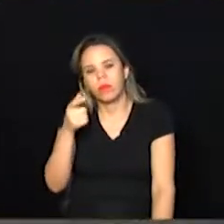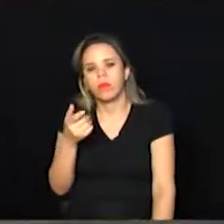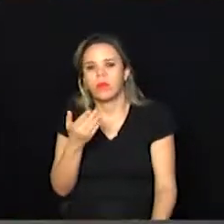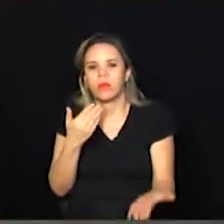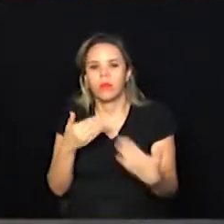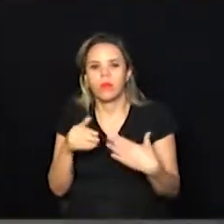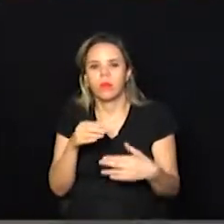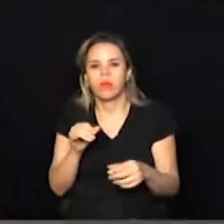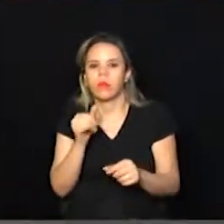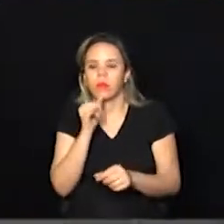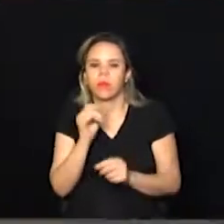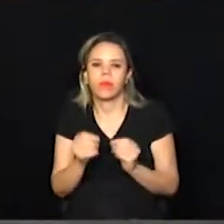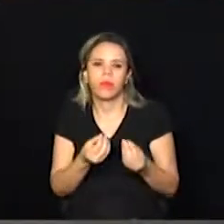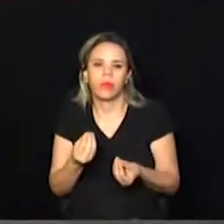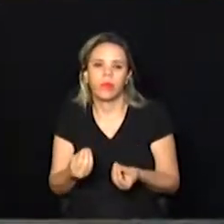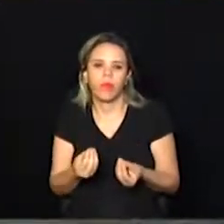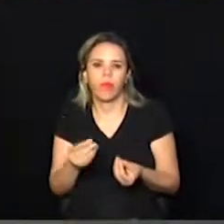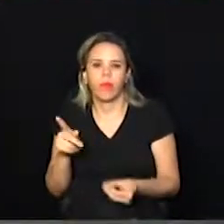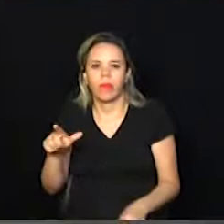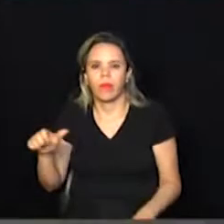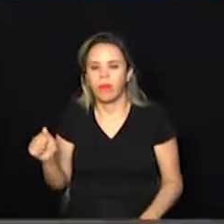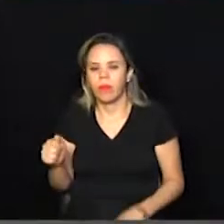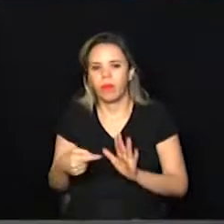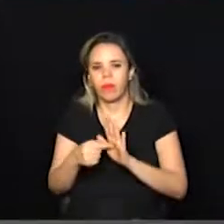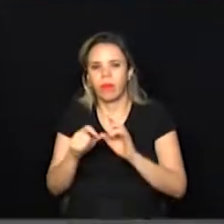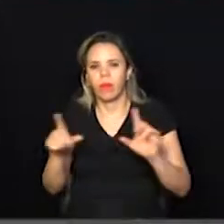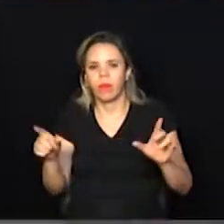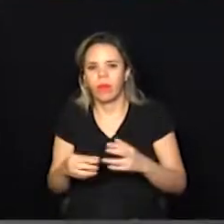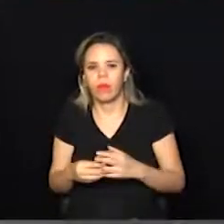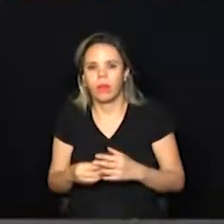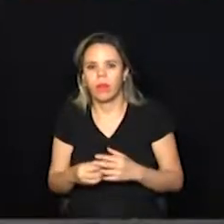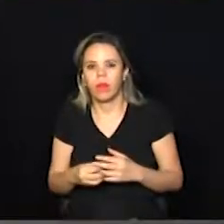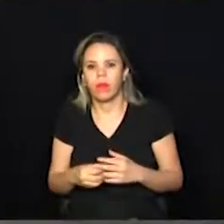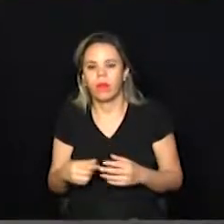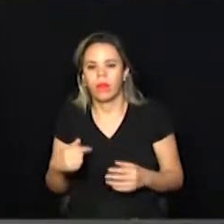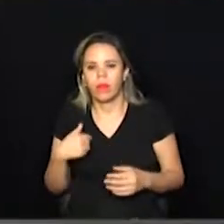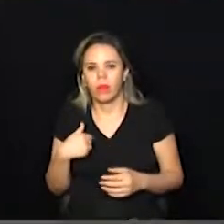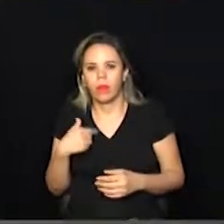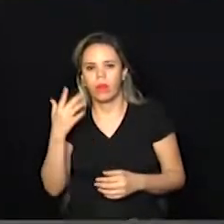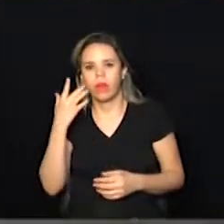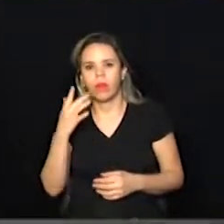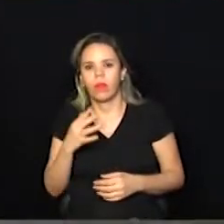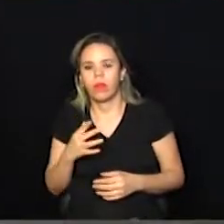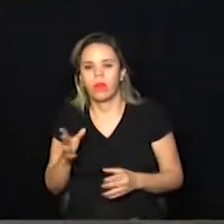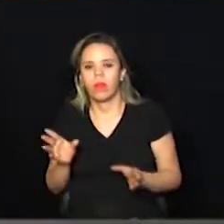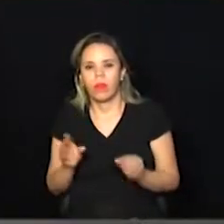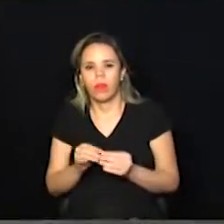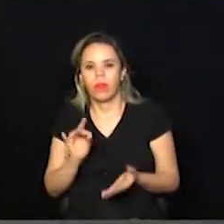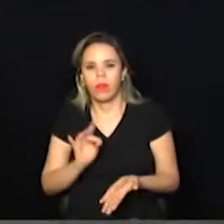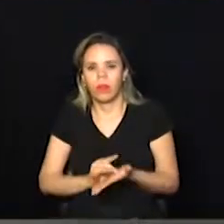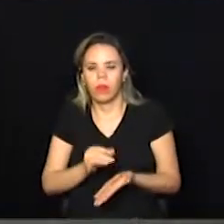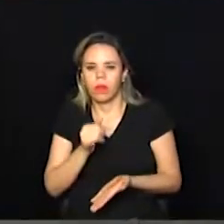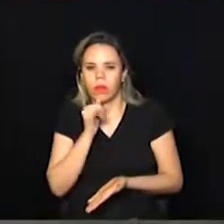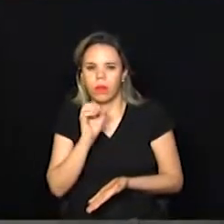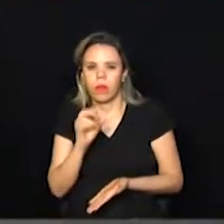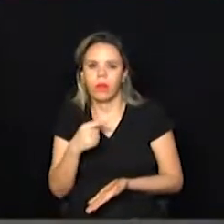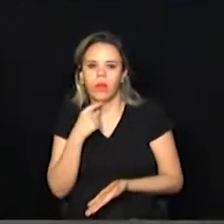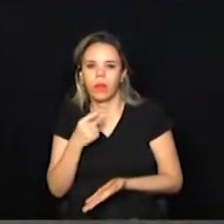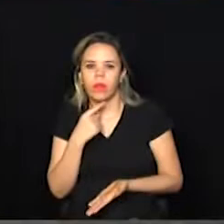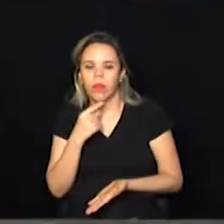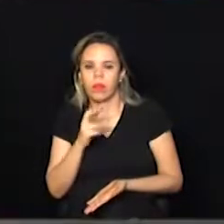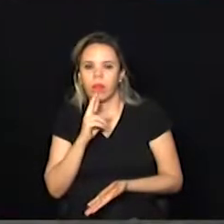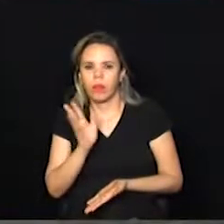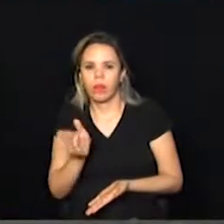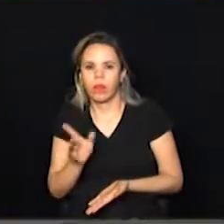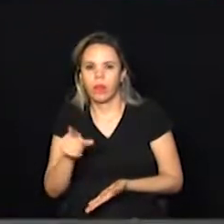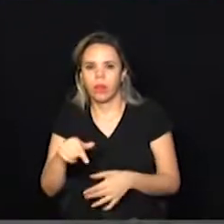vereadores, no sentido de que a Paula fará a apresentação. Acho que a gente pode ser bem efetivo, se tiver alguma questão, já